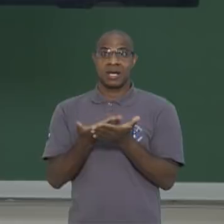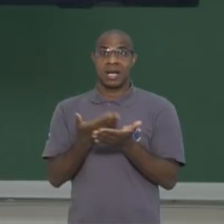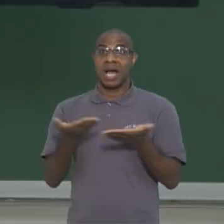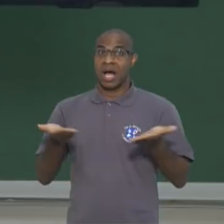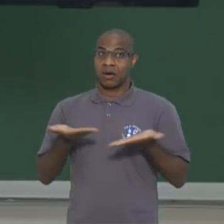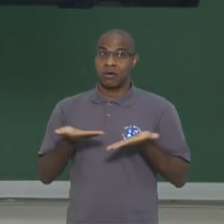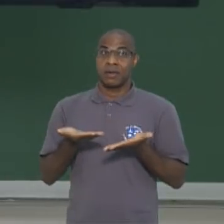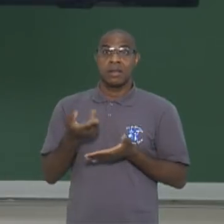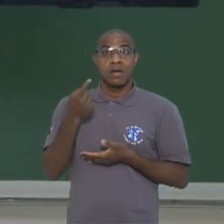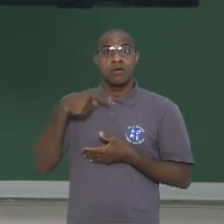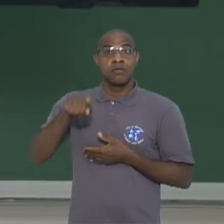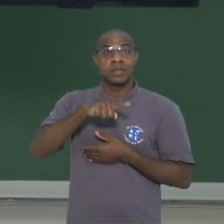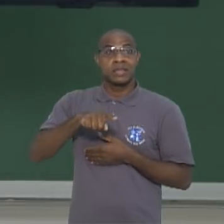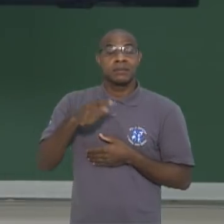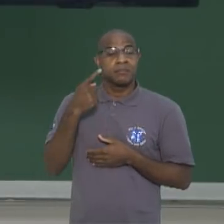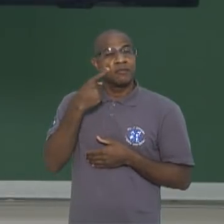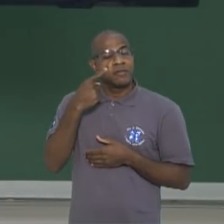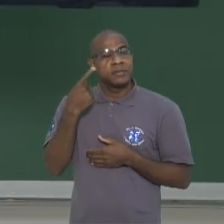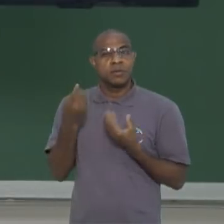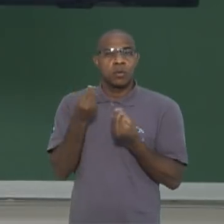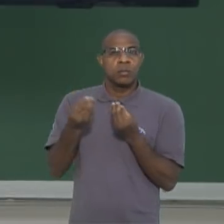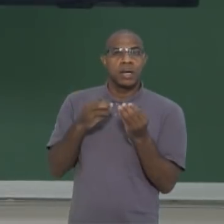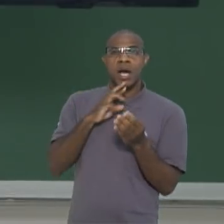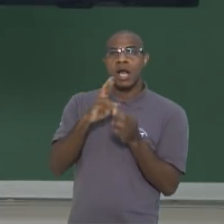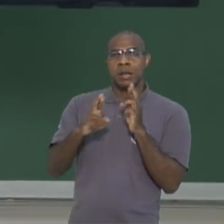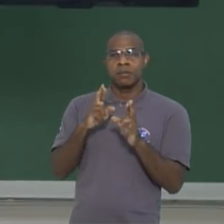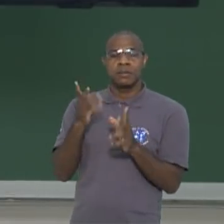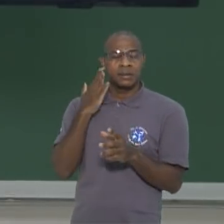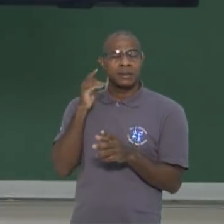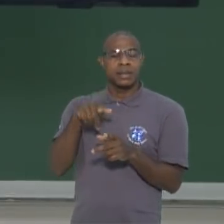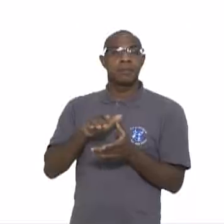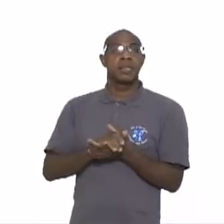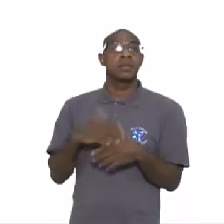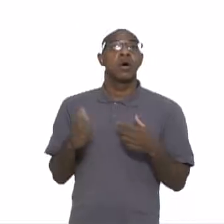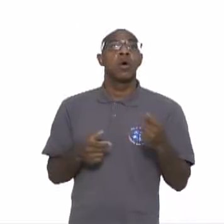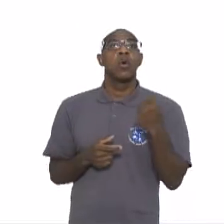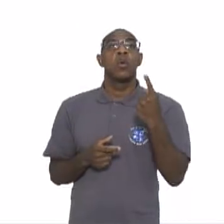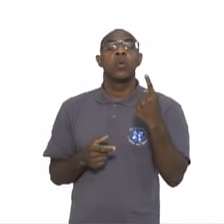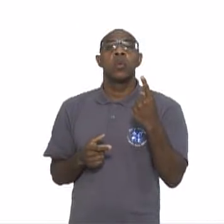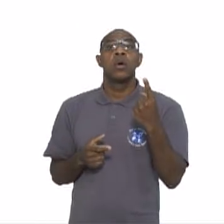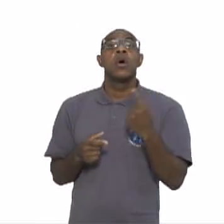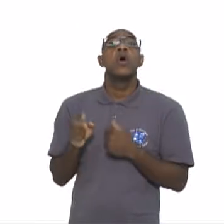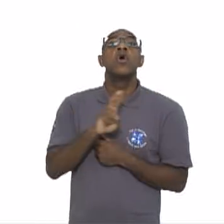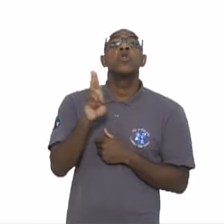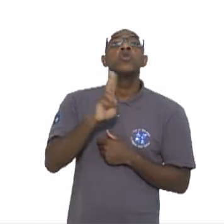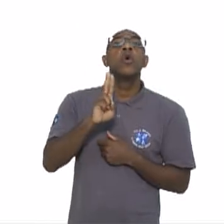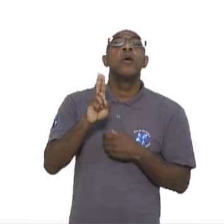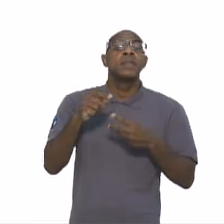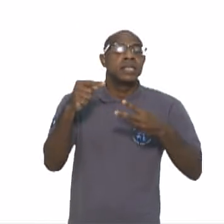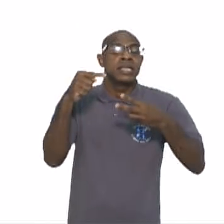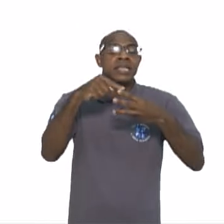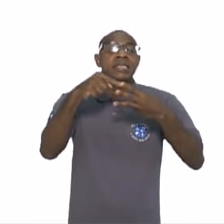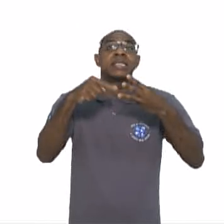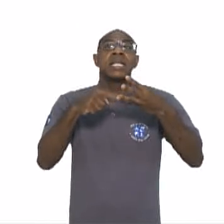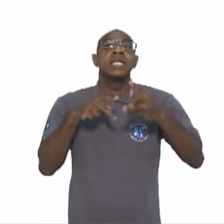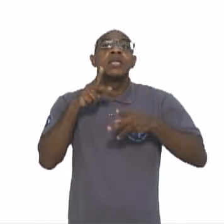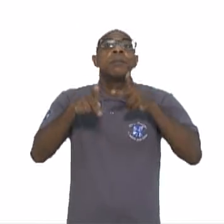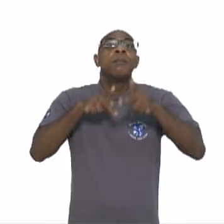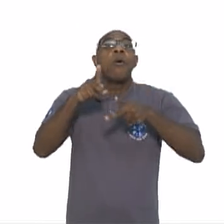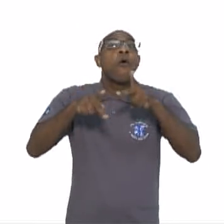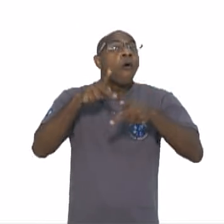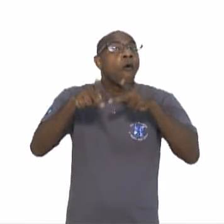aula, vocês teriam condições aí de responder. Então a questão 1. Cite o nome de 3 povos germânicos. A gente